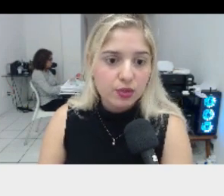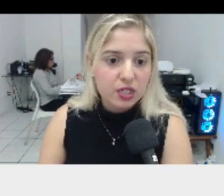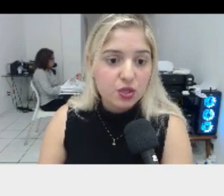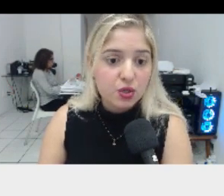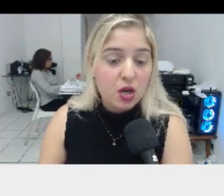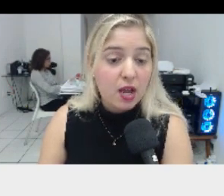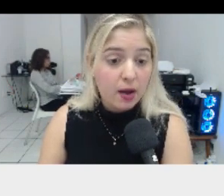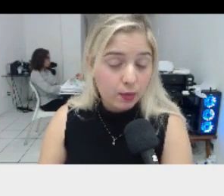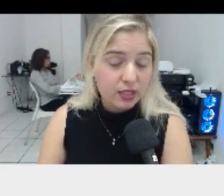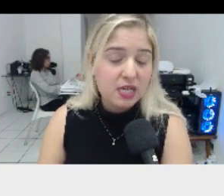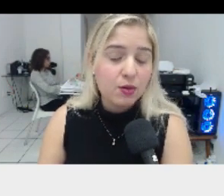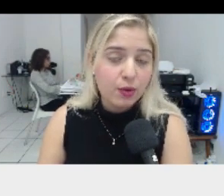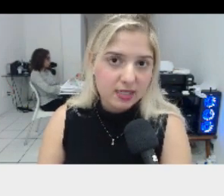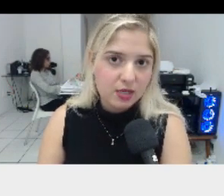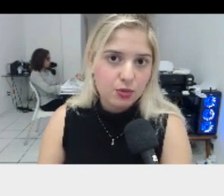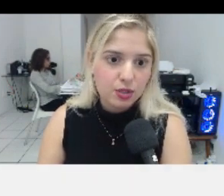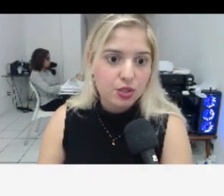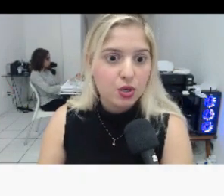ex-ajudante